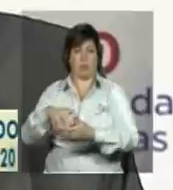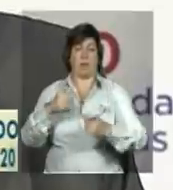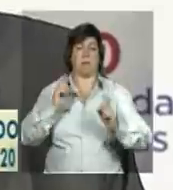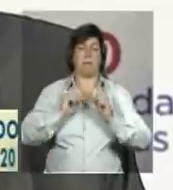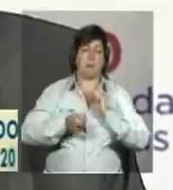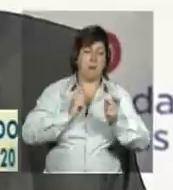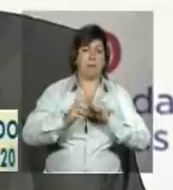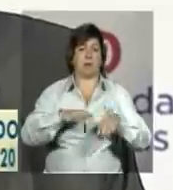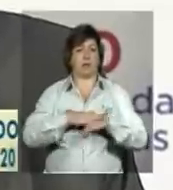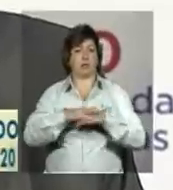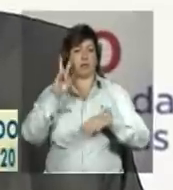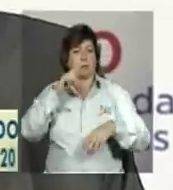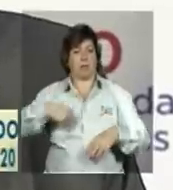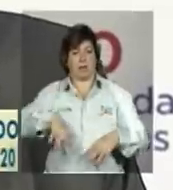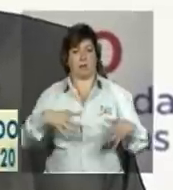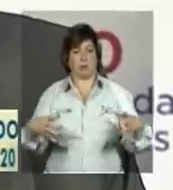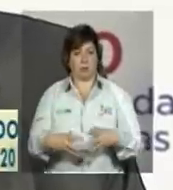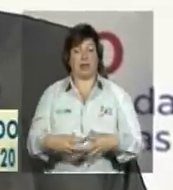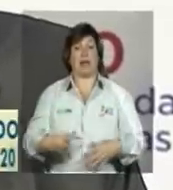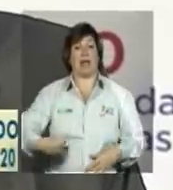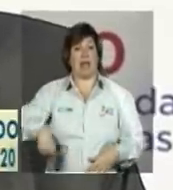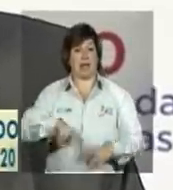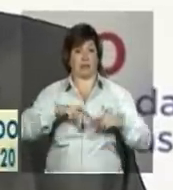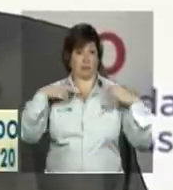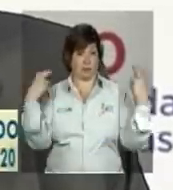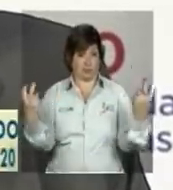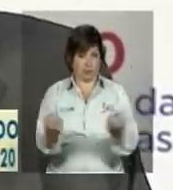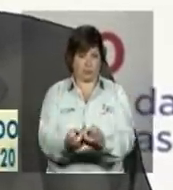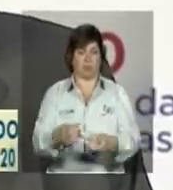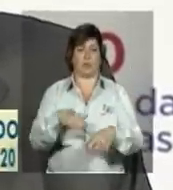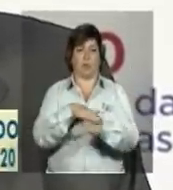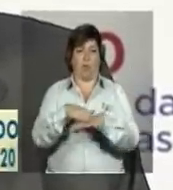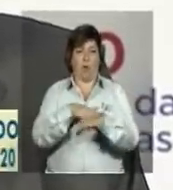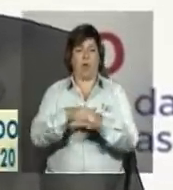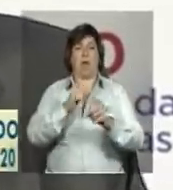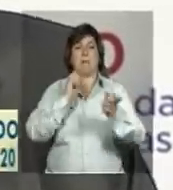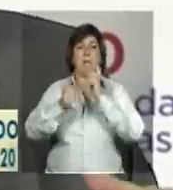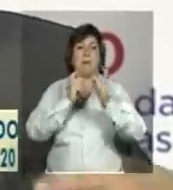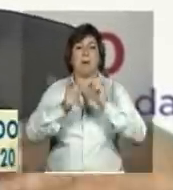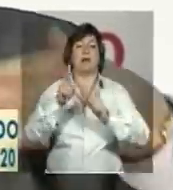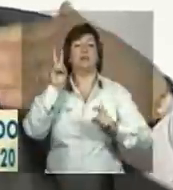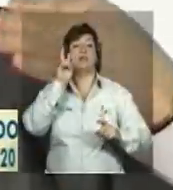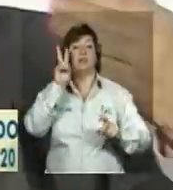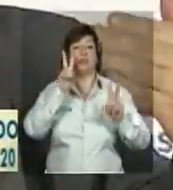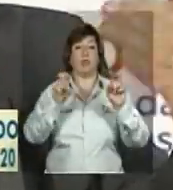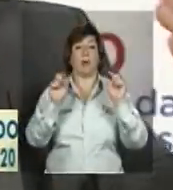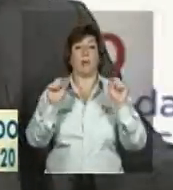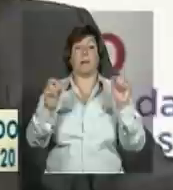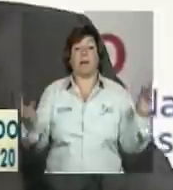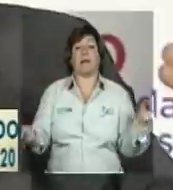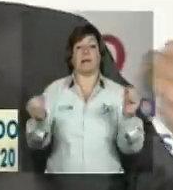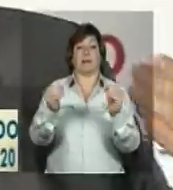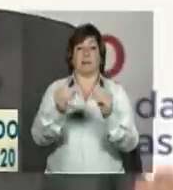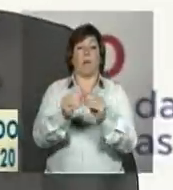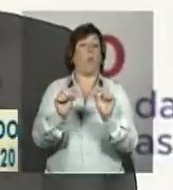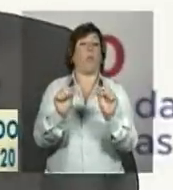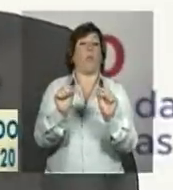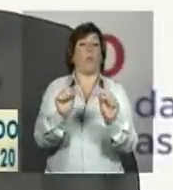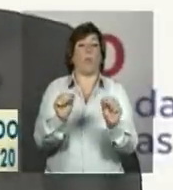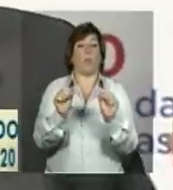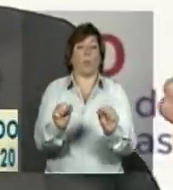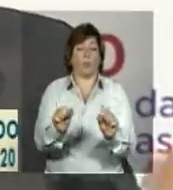o segmento ministerial, e essas mesas redondas discutirão a implementação do que